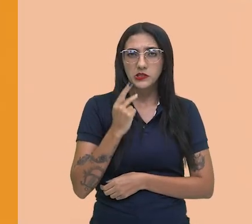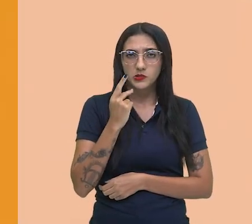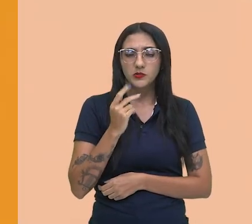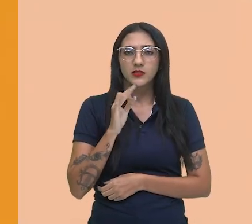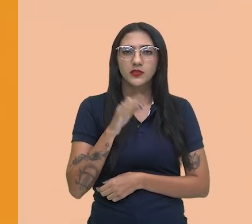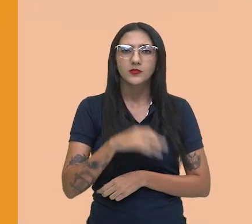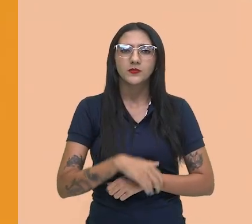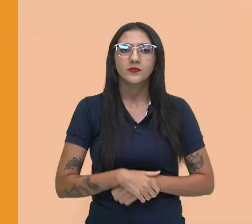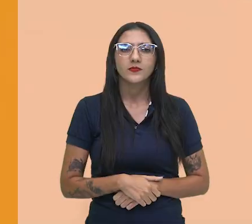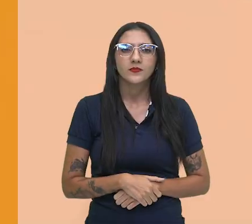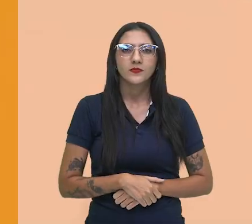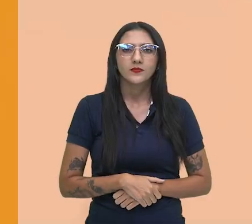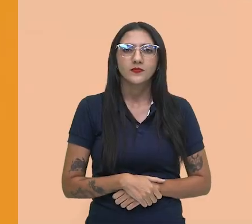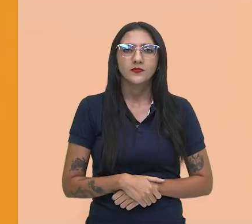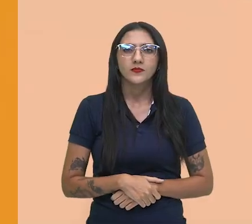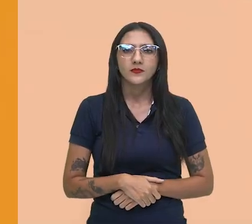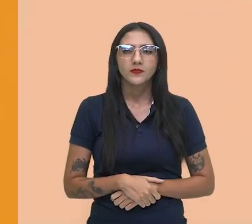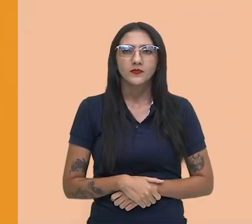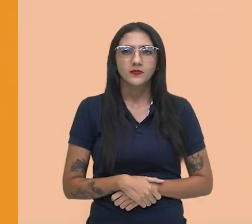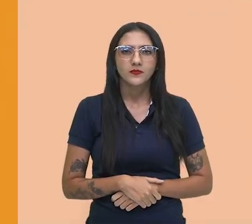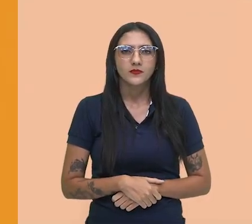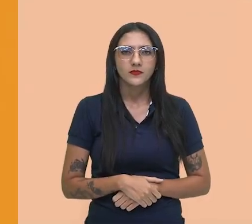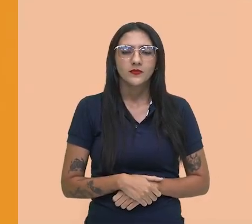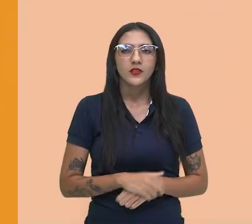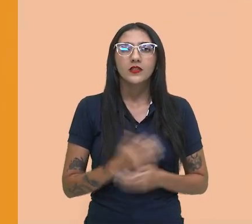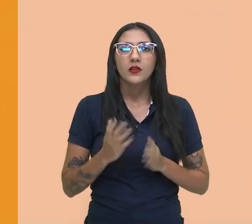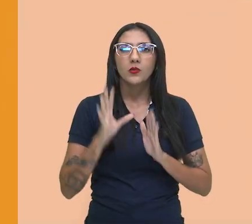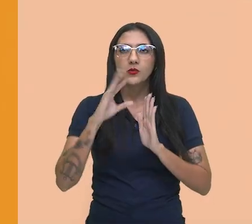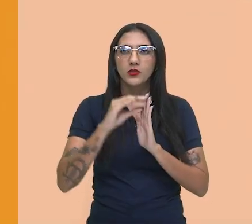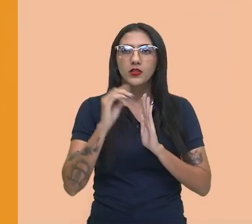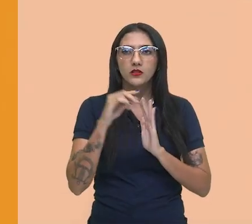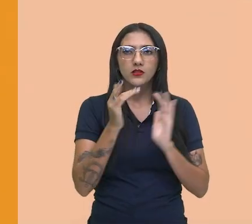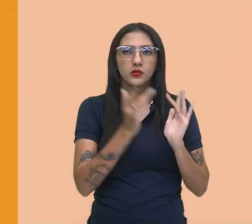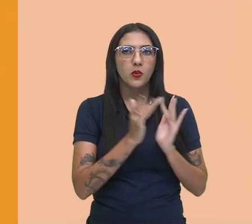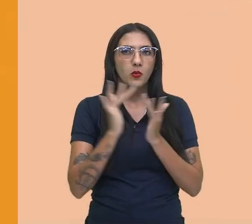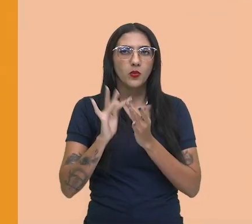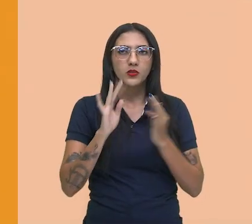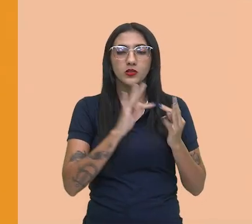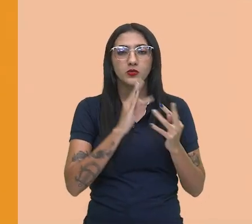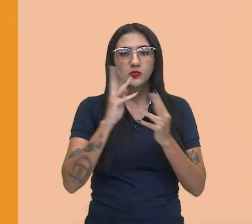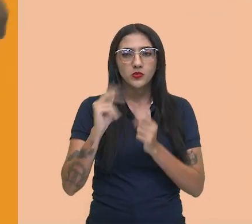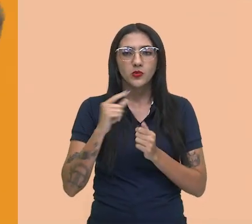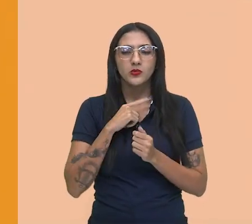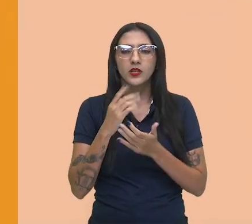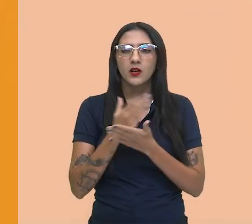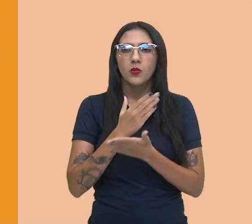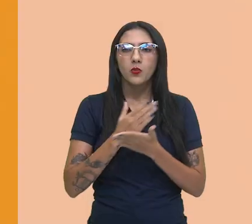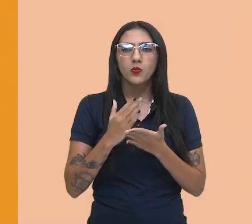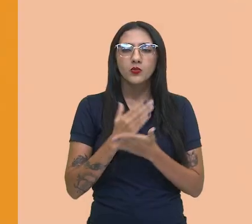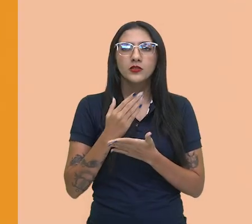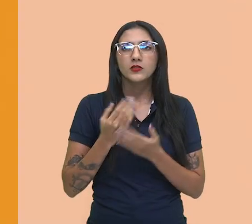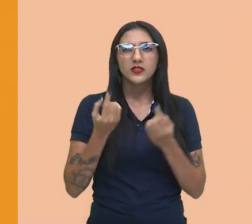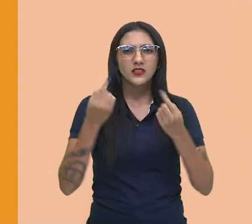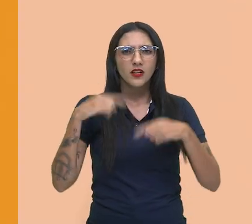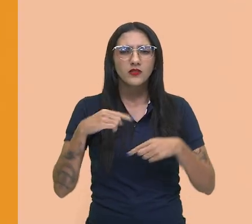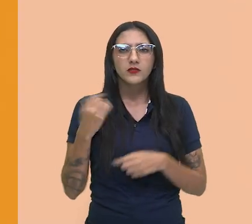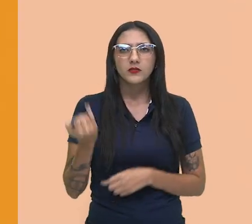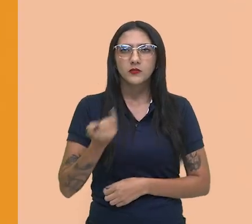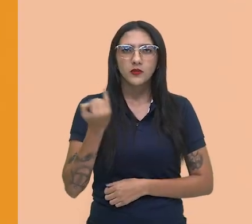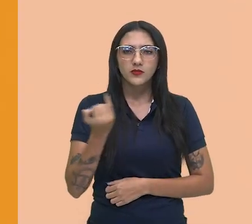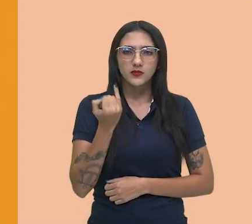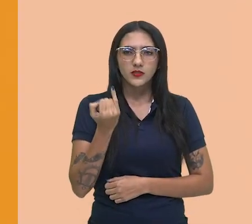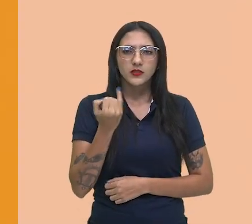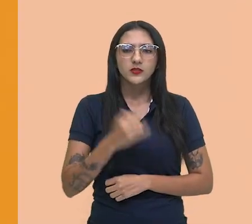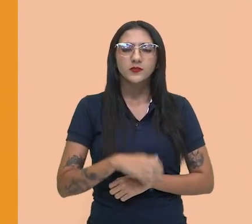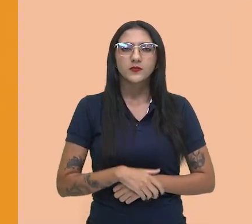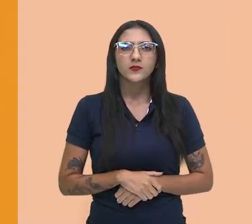Perfeito? Então, dentro desse processo todo, nós temos desafios e importância dessa legitimidade, que é o quê?